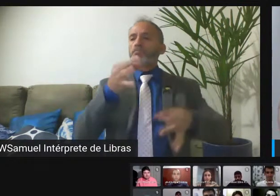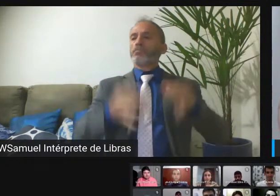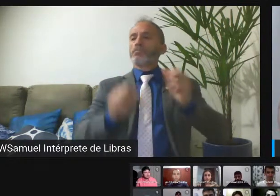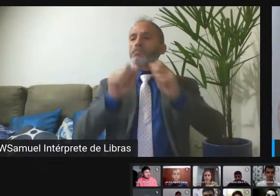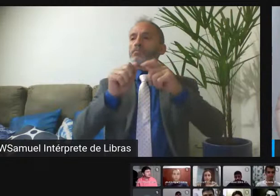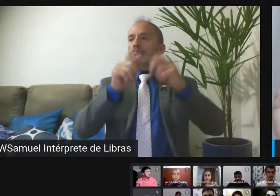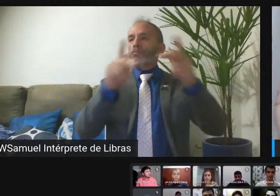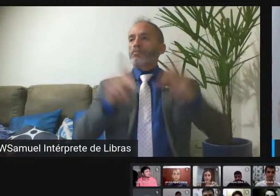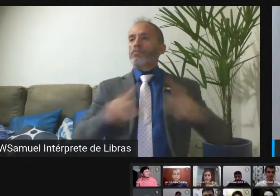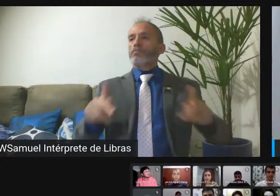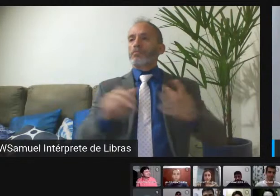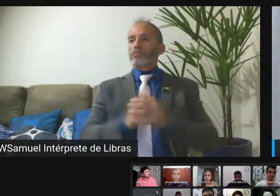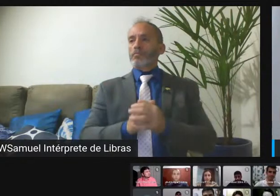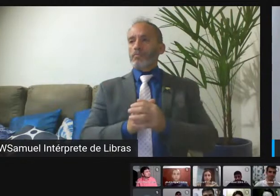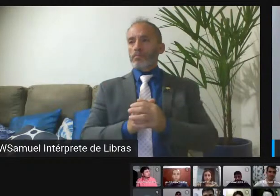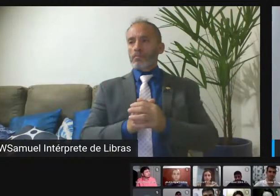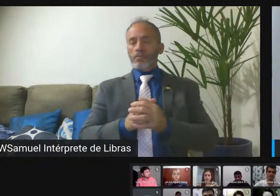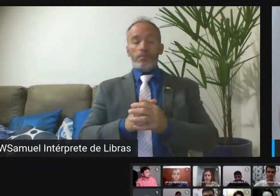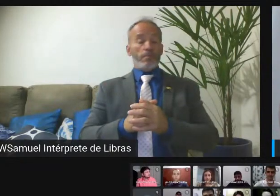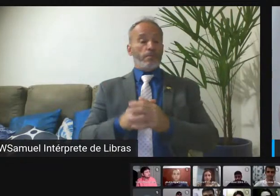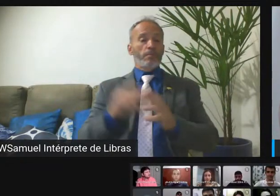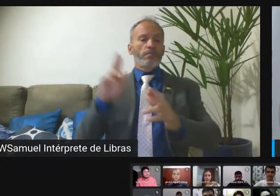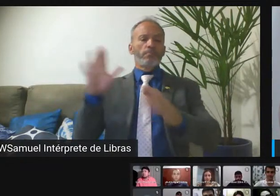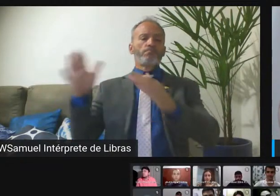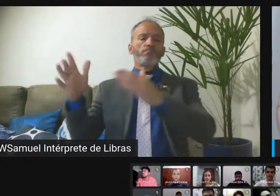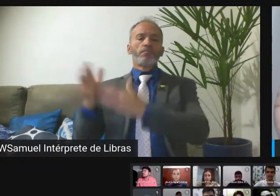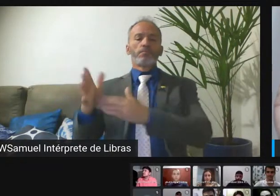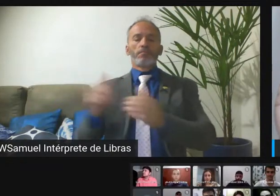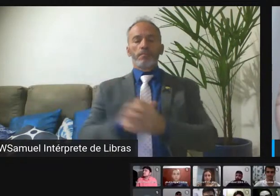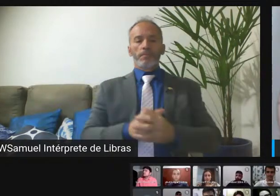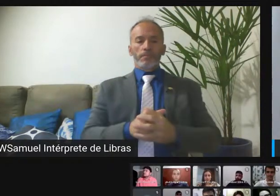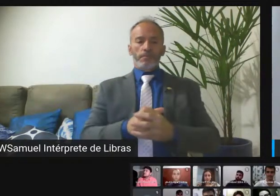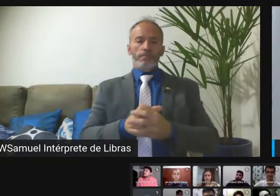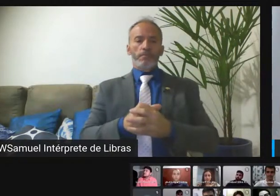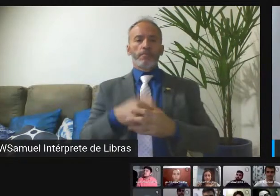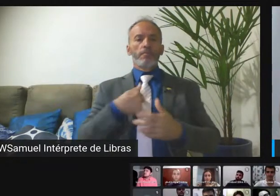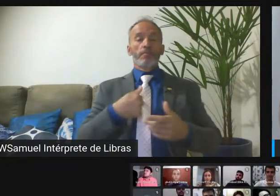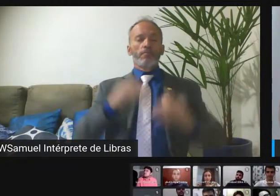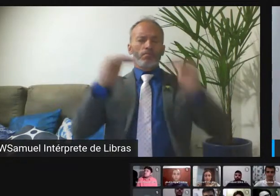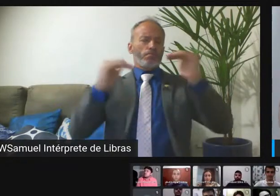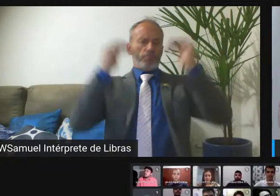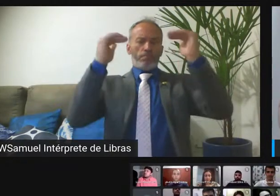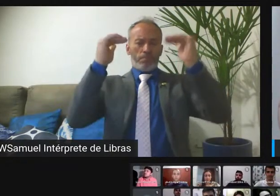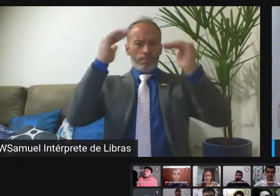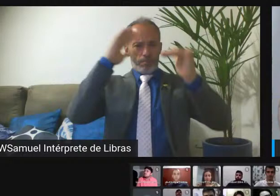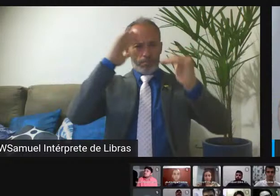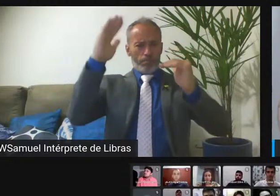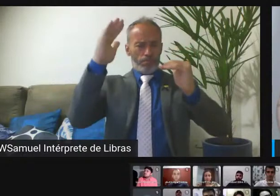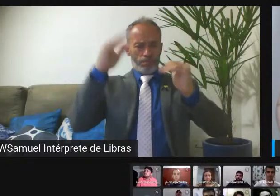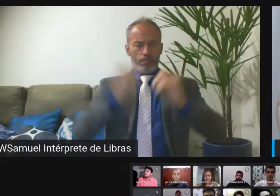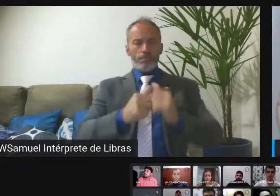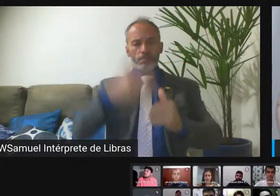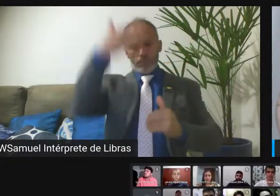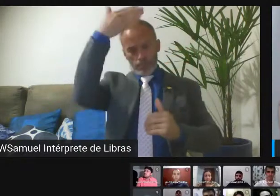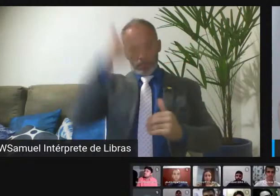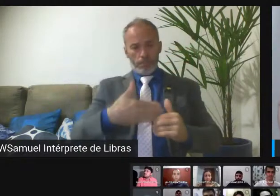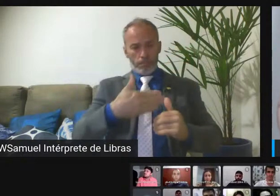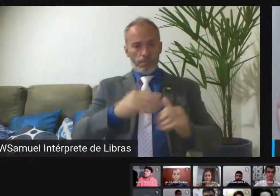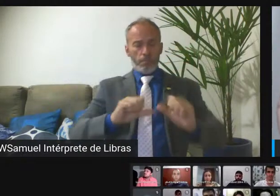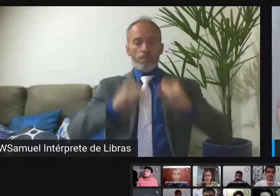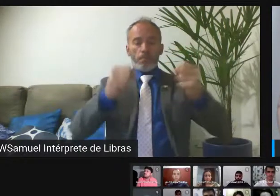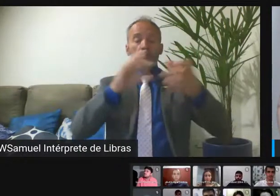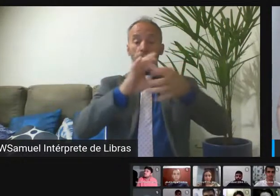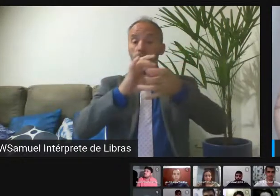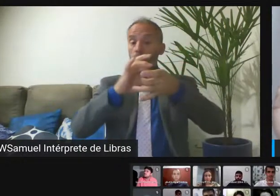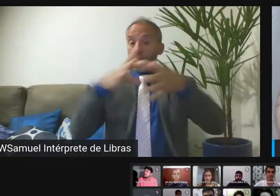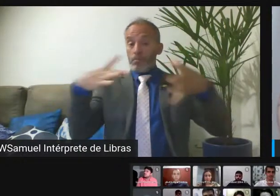paz como resultado final. E, acima de tudo, prometo defender a